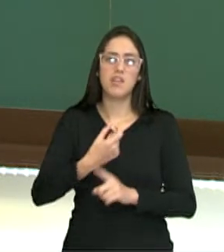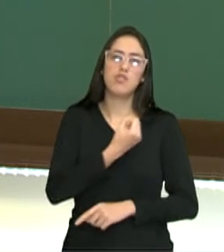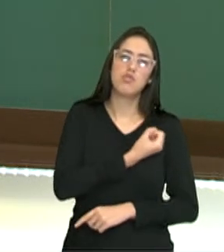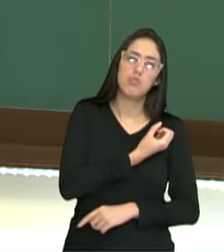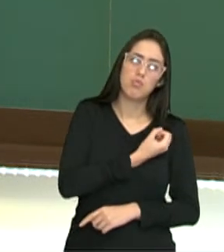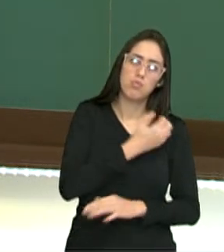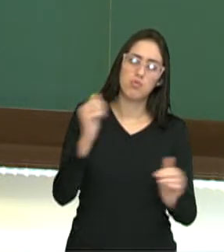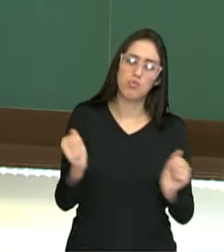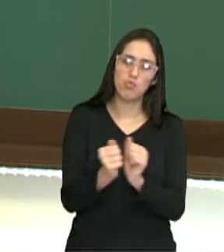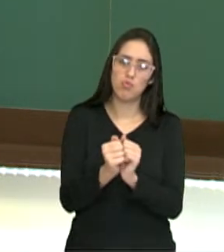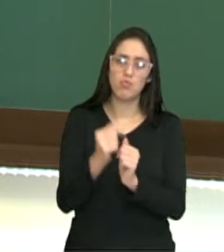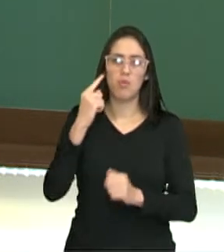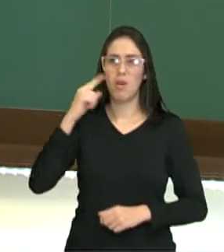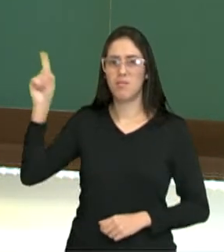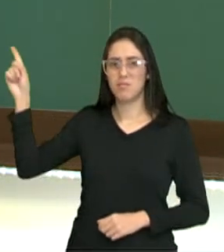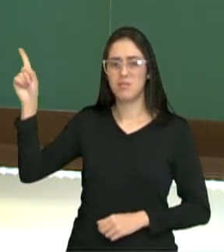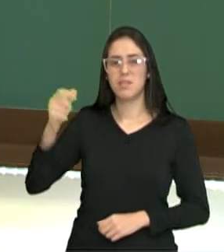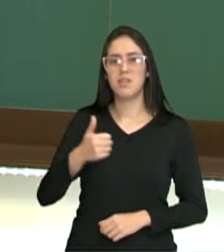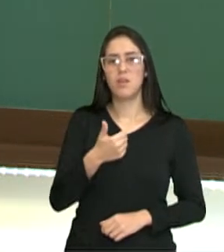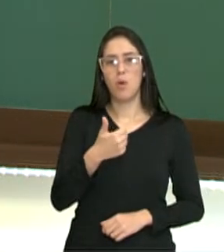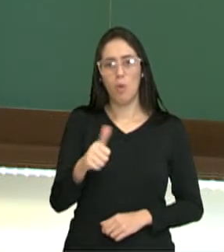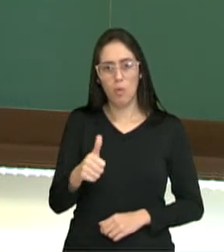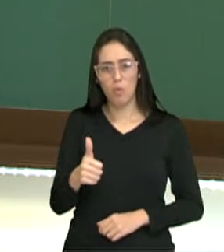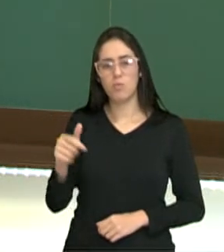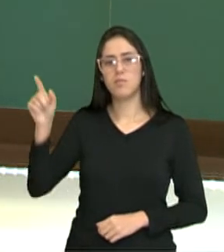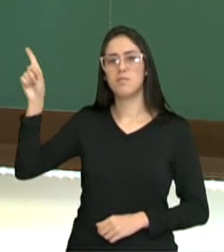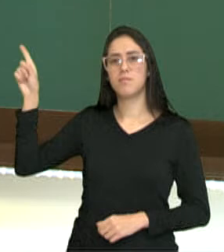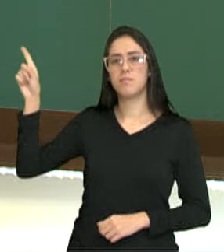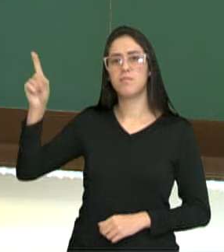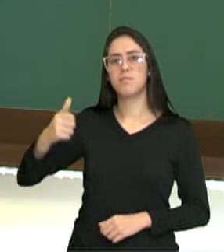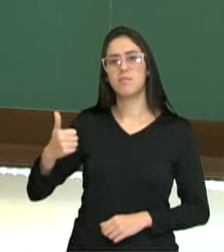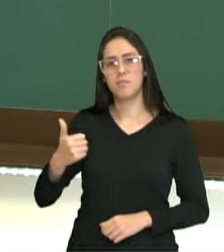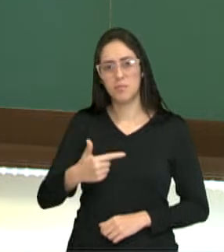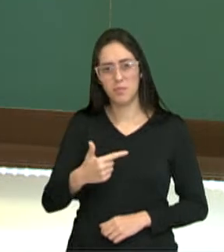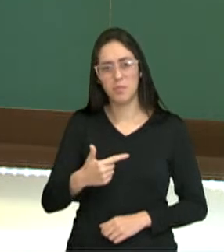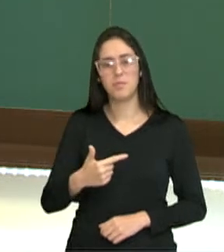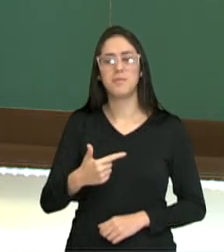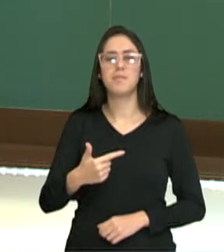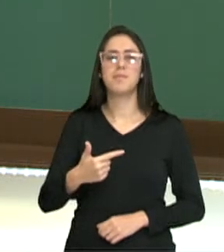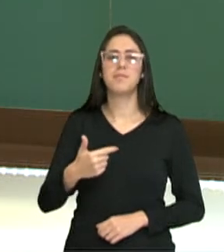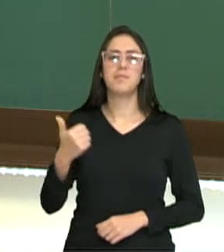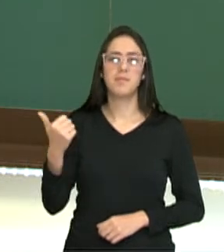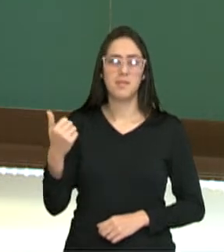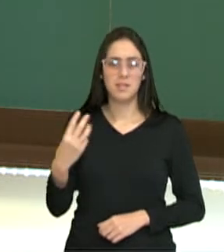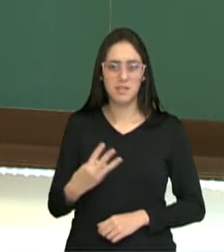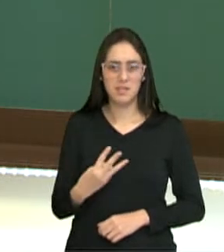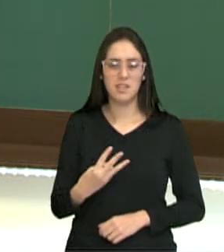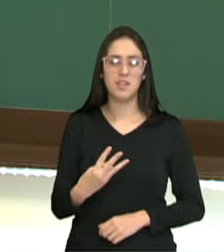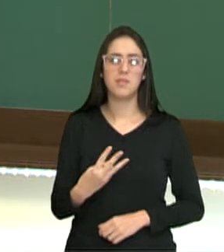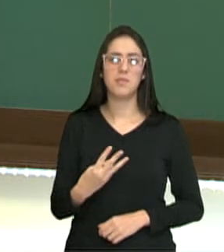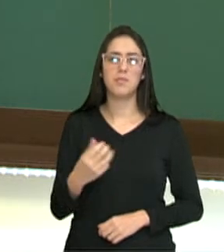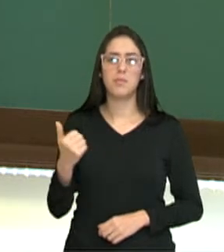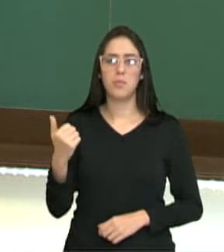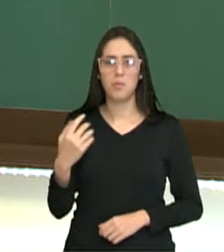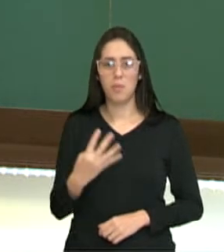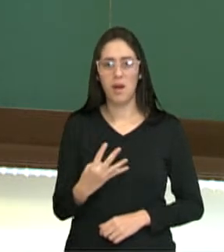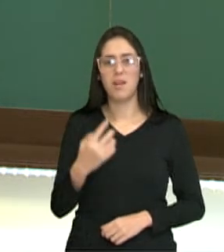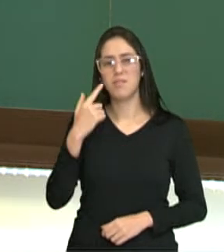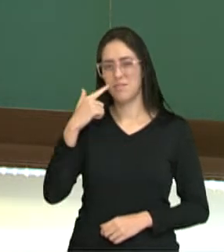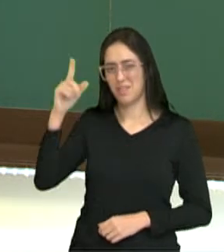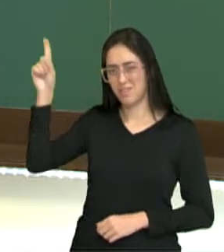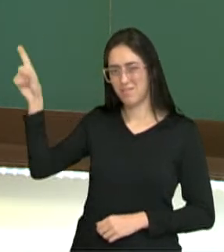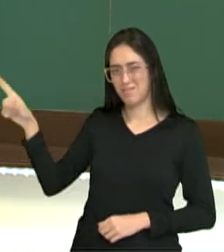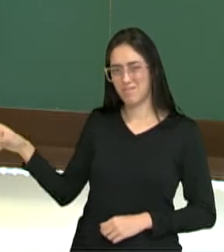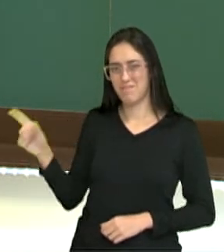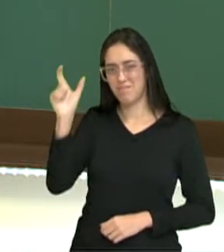décimo primeiro, primeira, décimo segundo, décimo terceiro, décimo